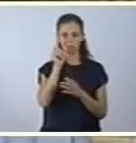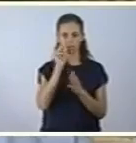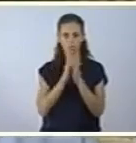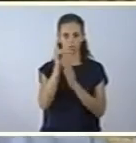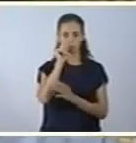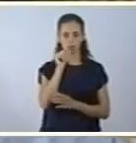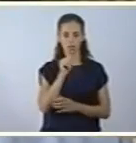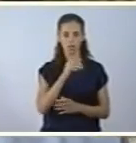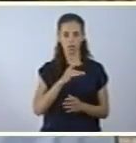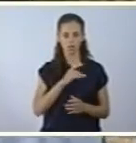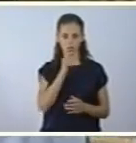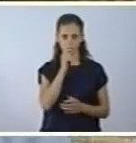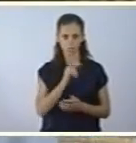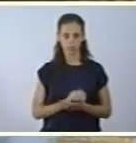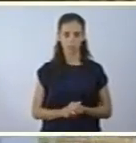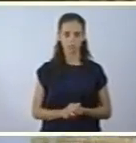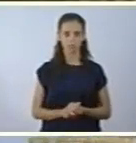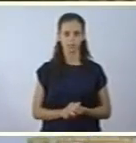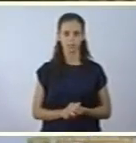Deus Pai. Amém.